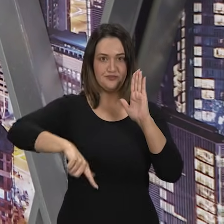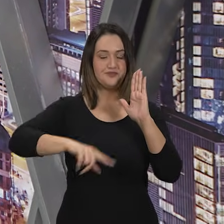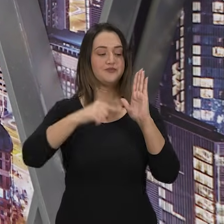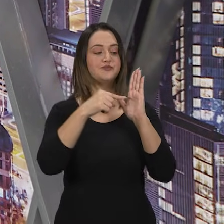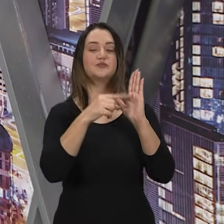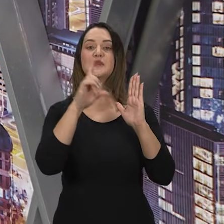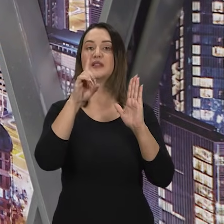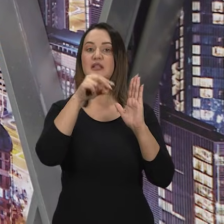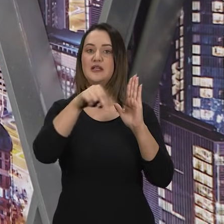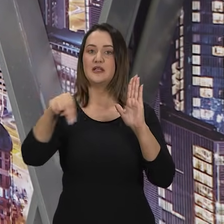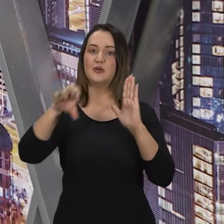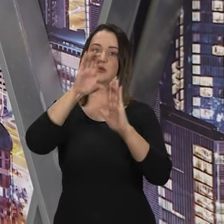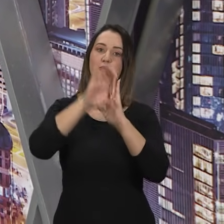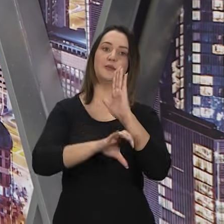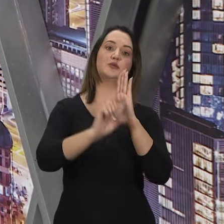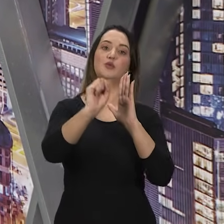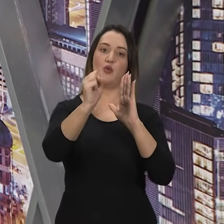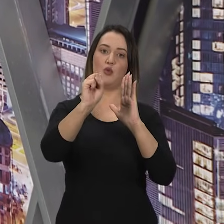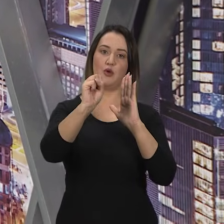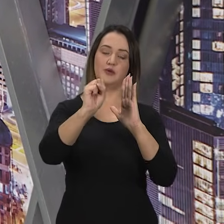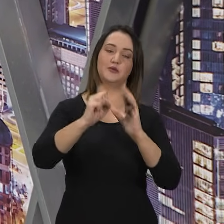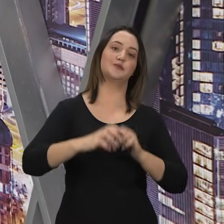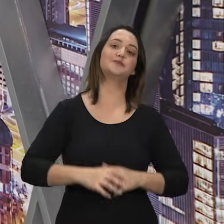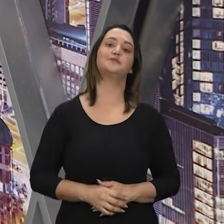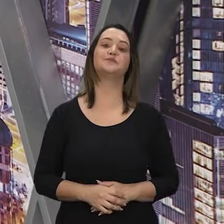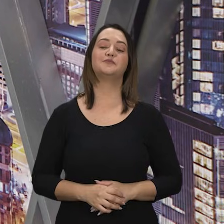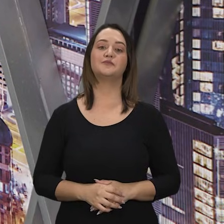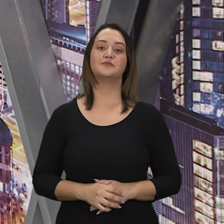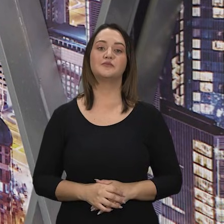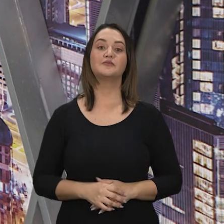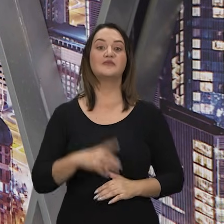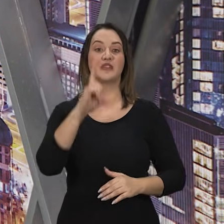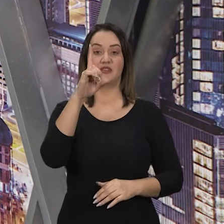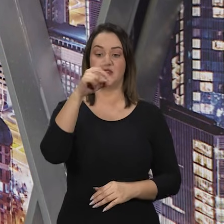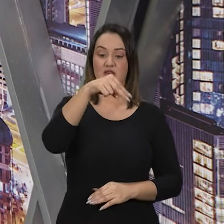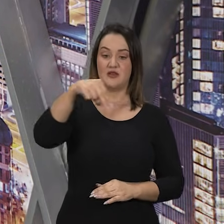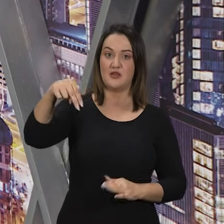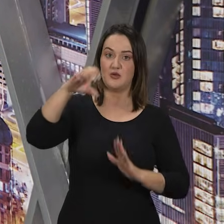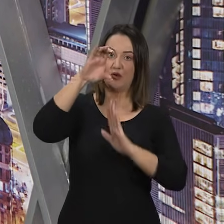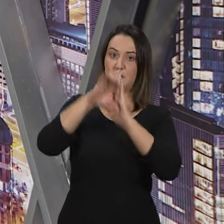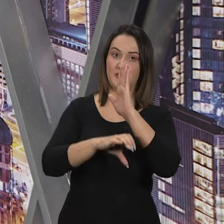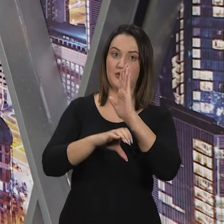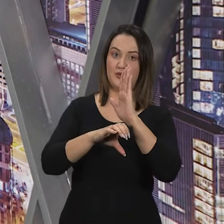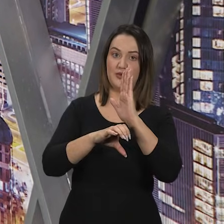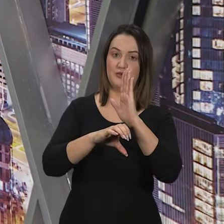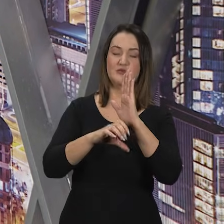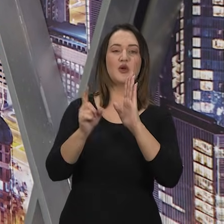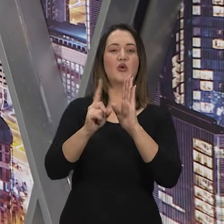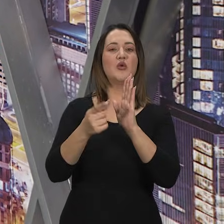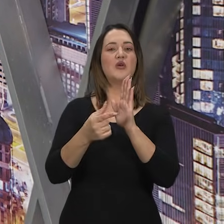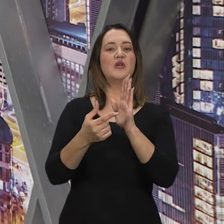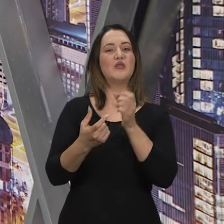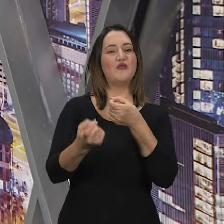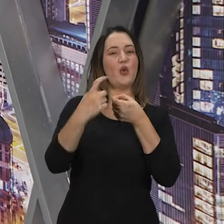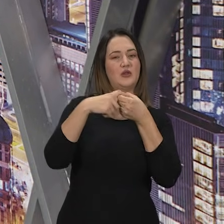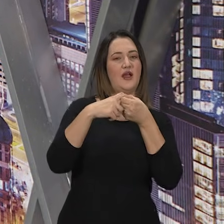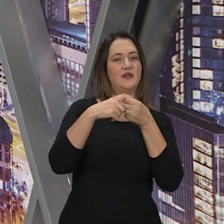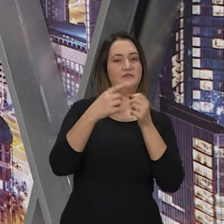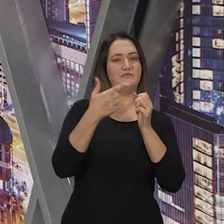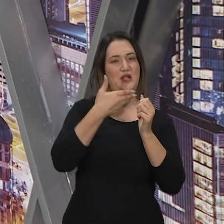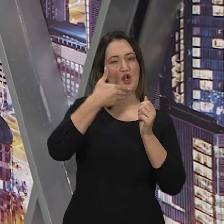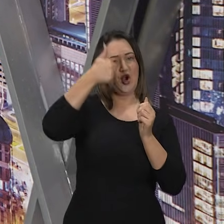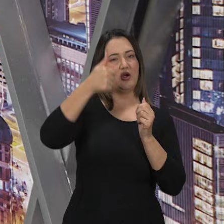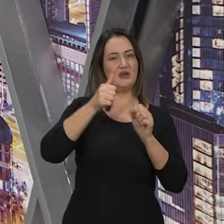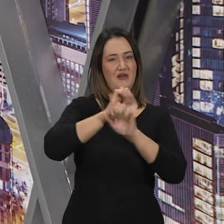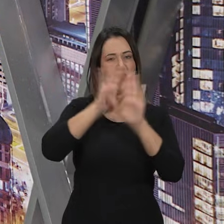Daniel, e agora nós vamos para o capítulo 8 de Daniel. Daniel, capítulo 8, aliás, vamos voltar no